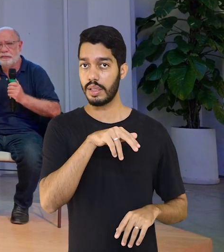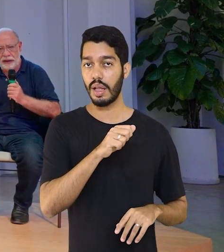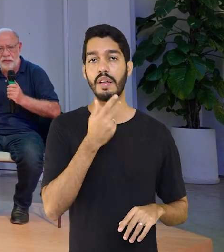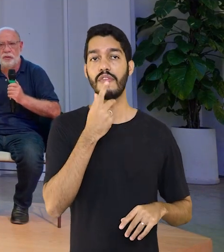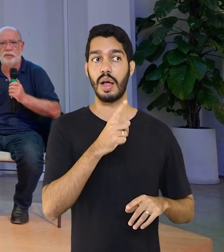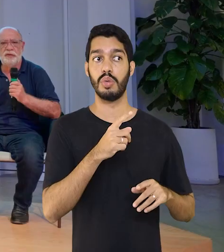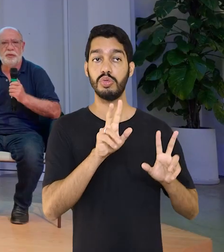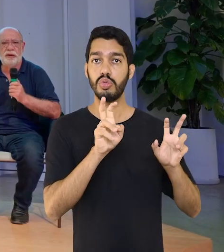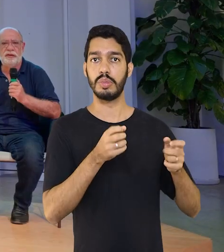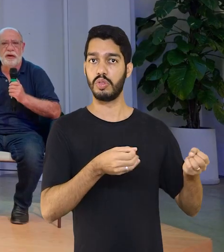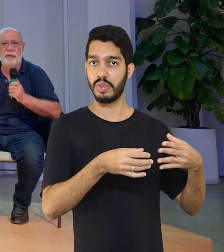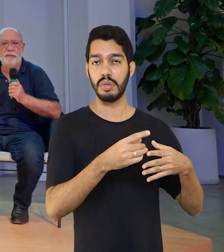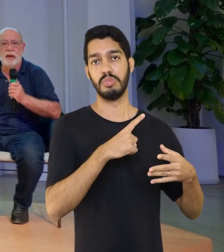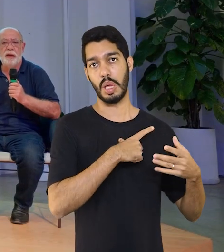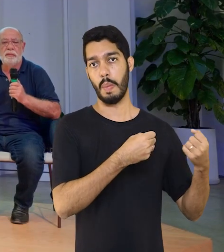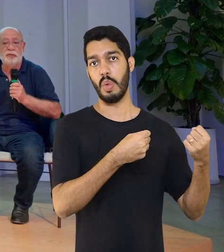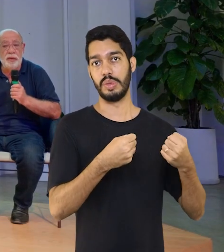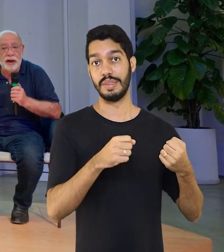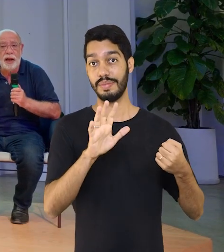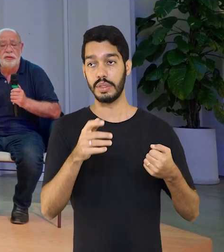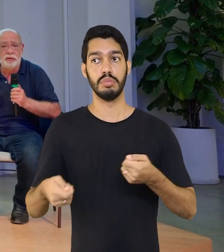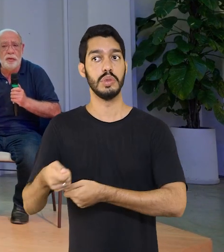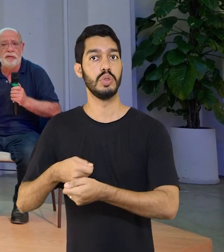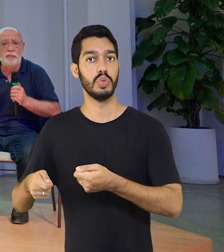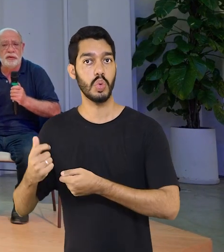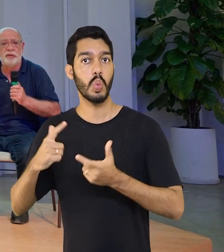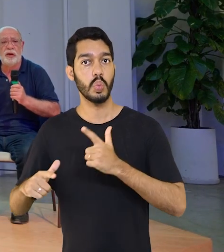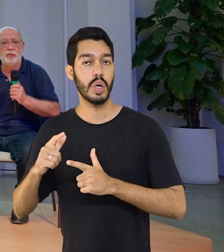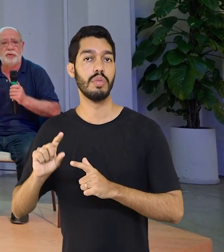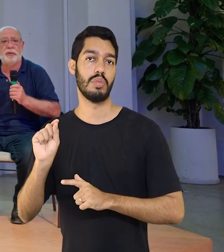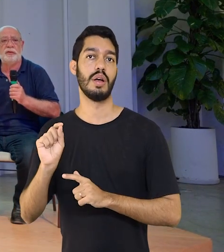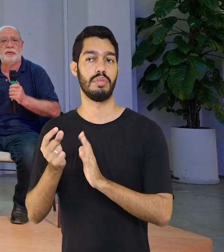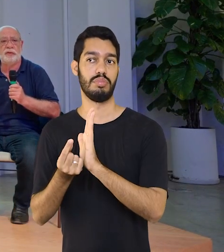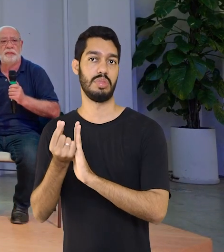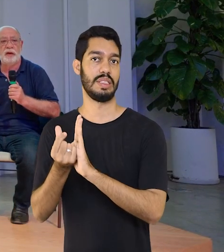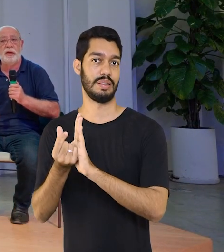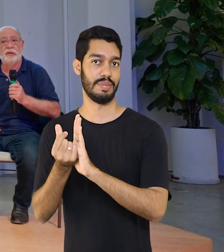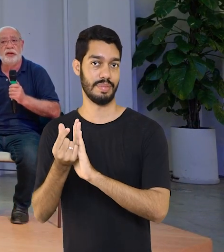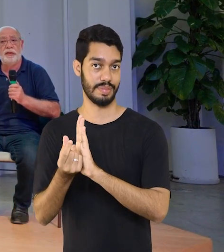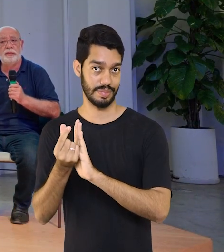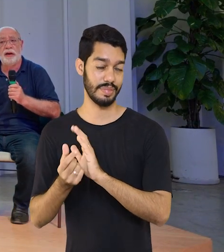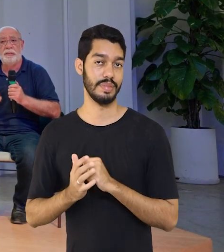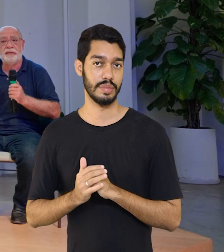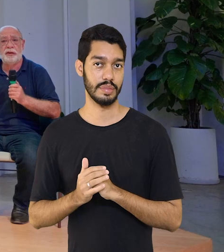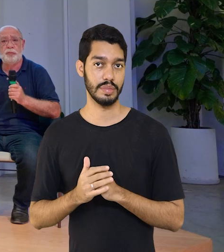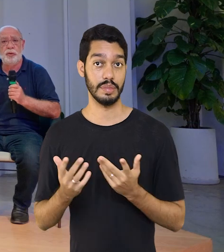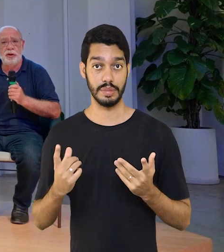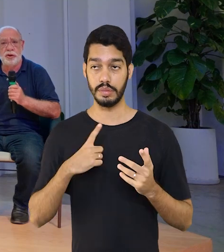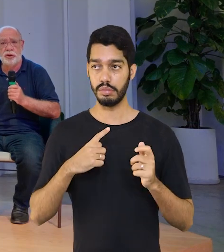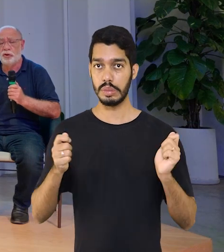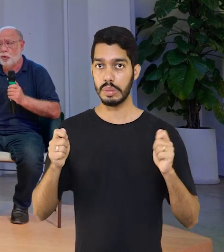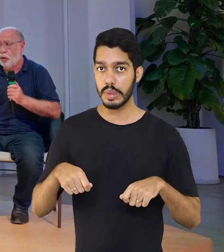mencionou têm todo esse potencial. Mas o mercado se move pelo sinal dos preços. Se nós tivermos a